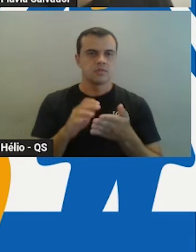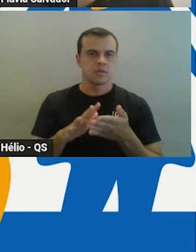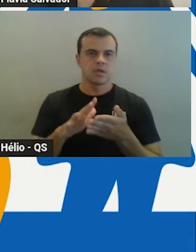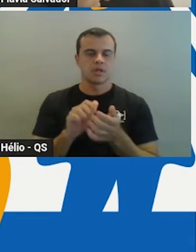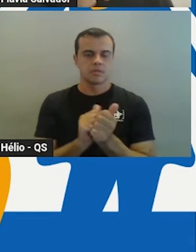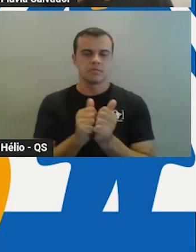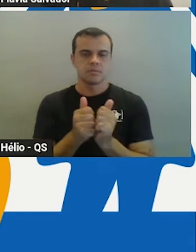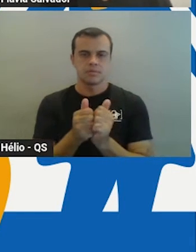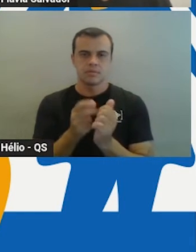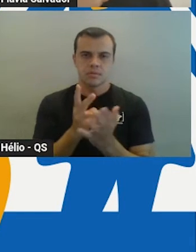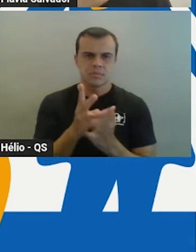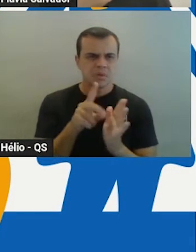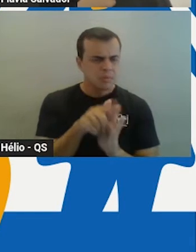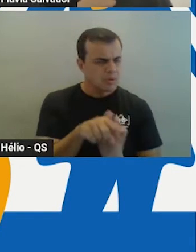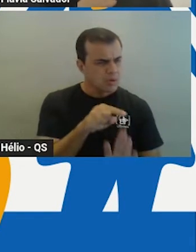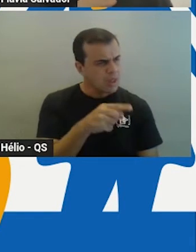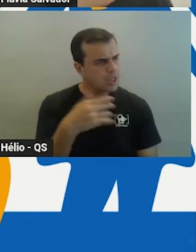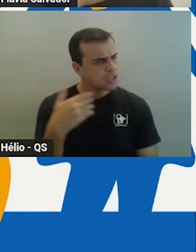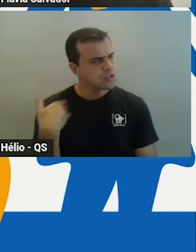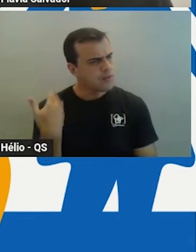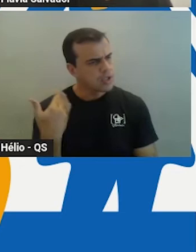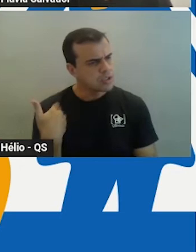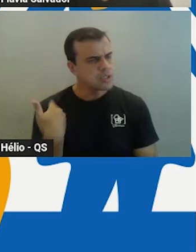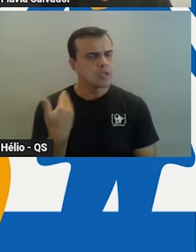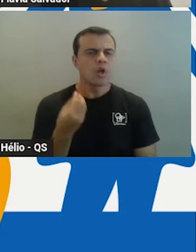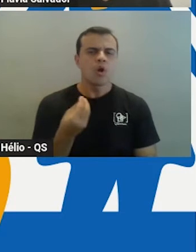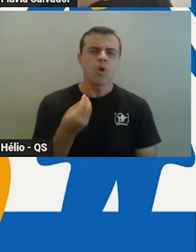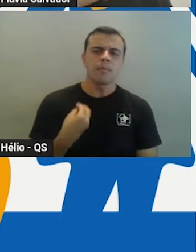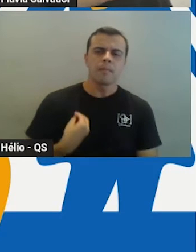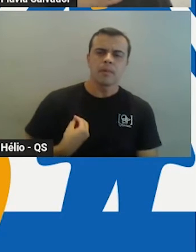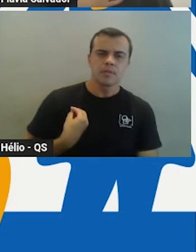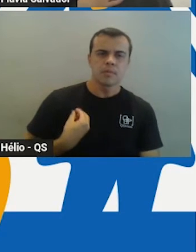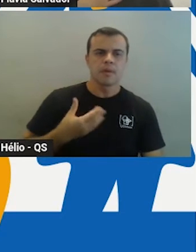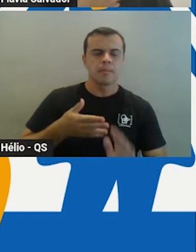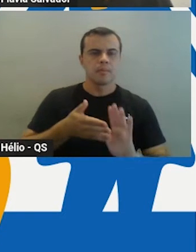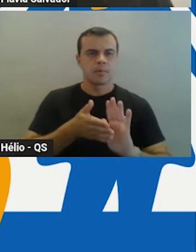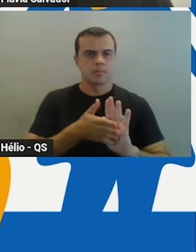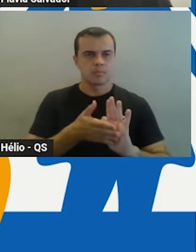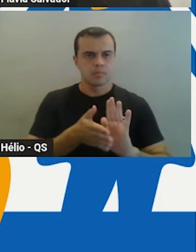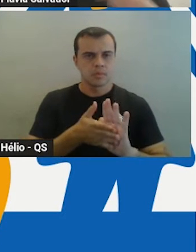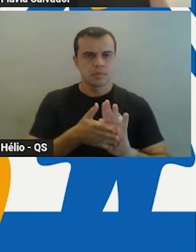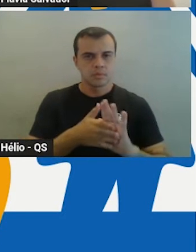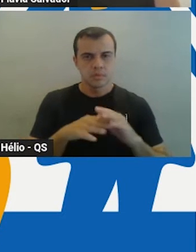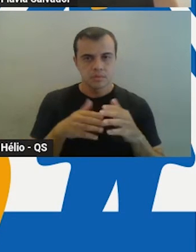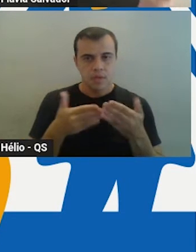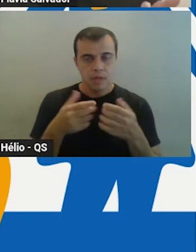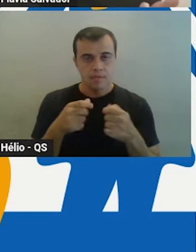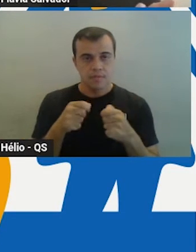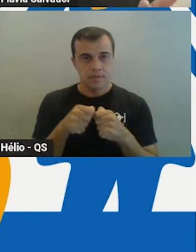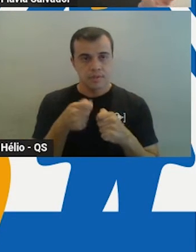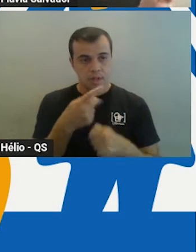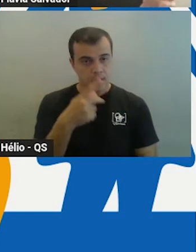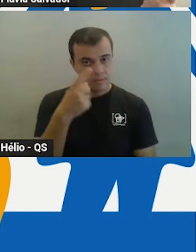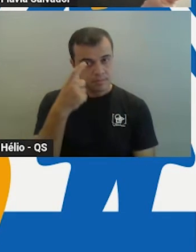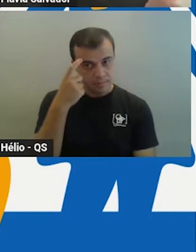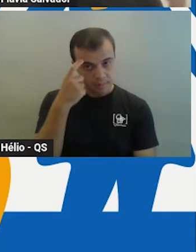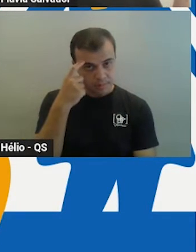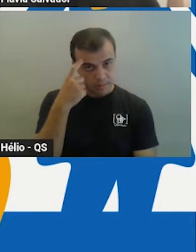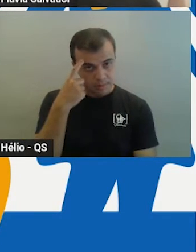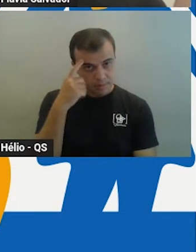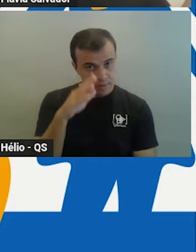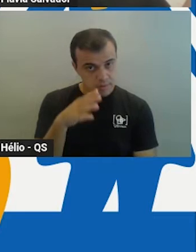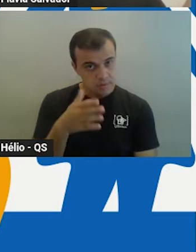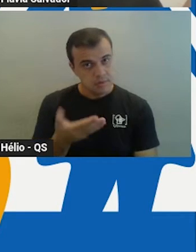se perguntar, né, se elas foram divertidas, como foi participar das propostas, e fazê-los pensar.